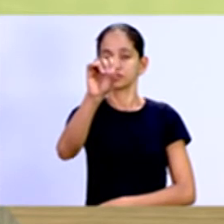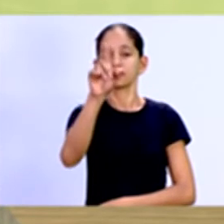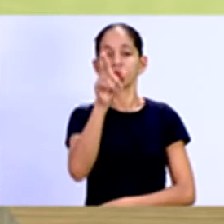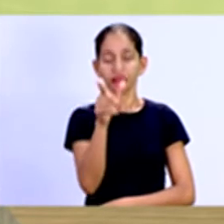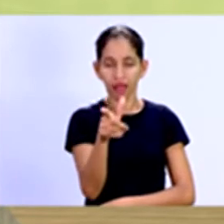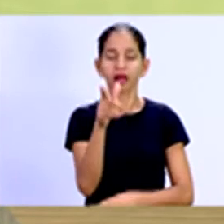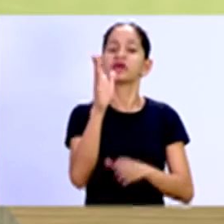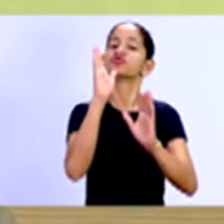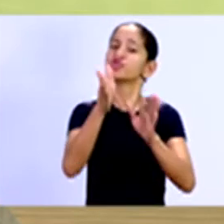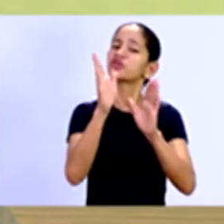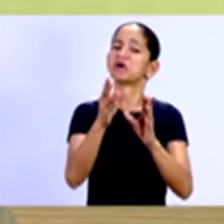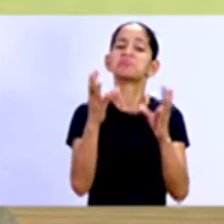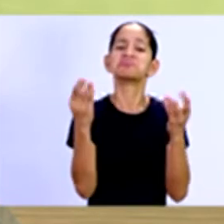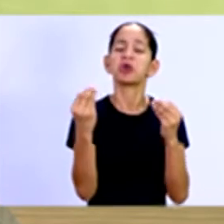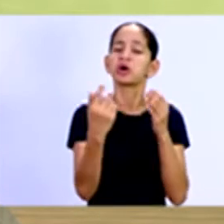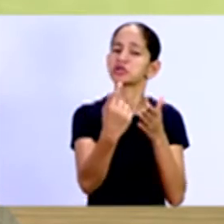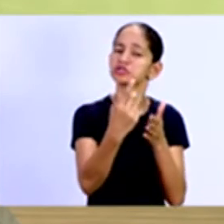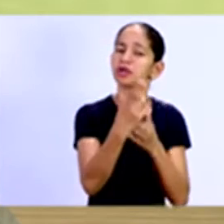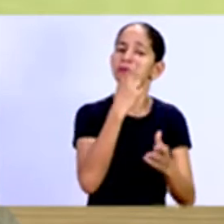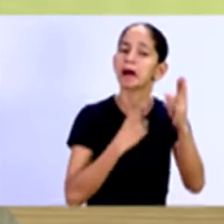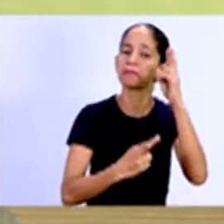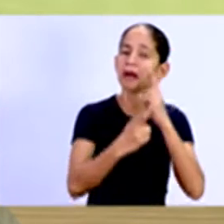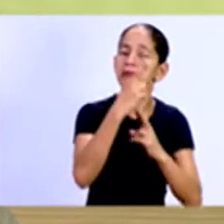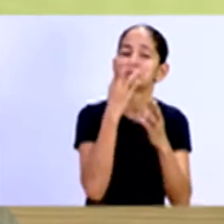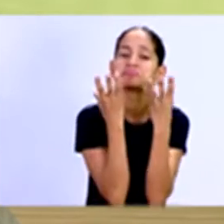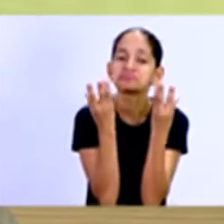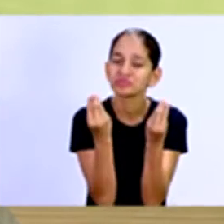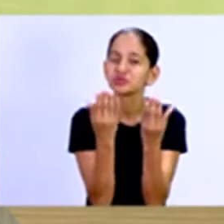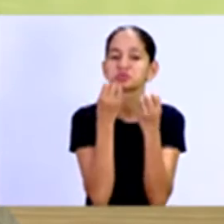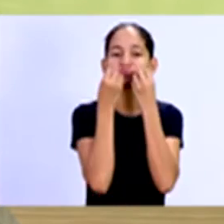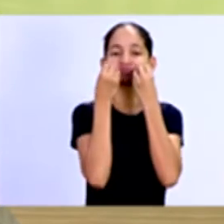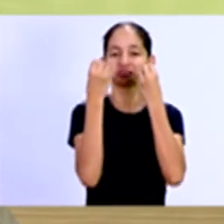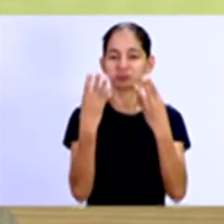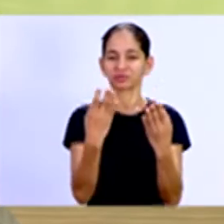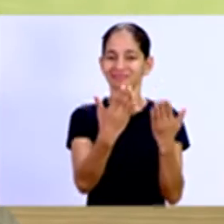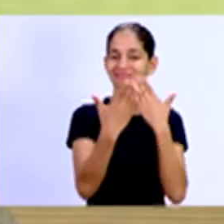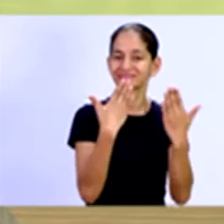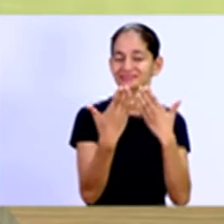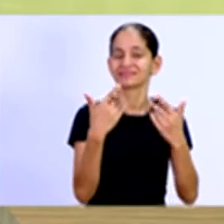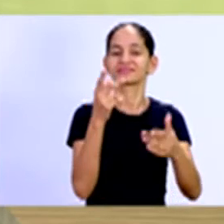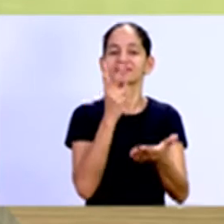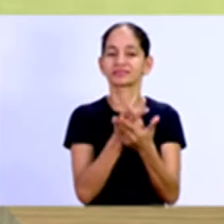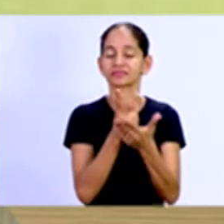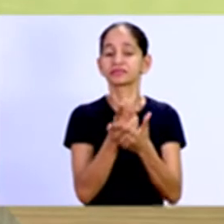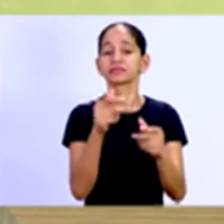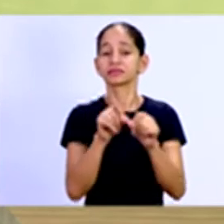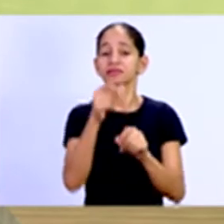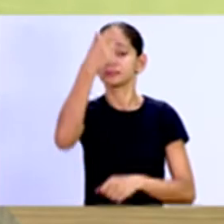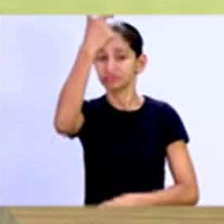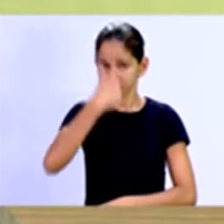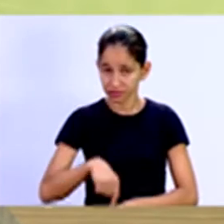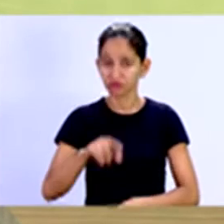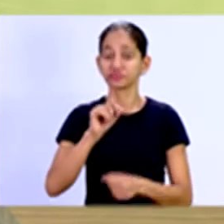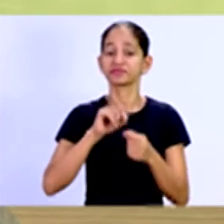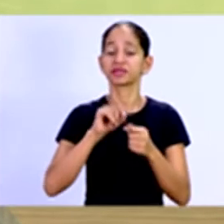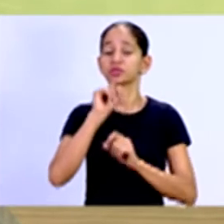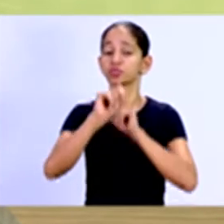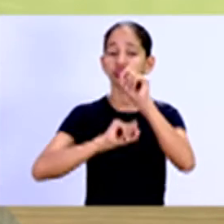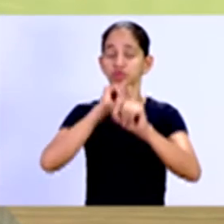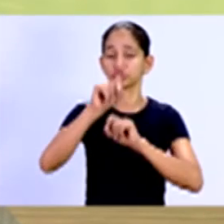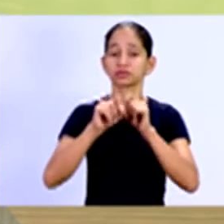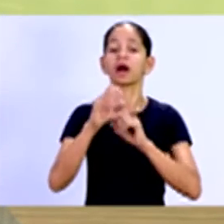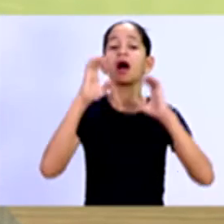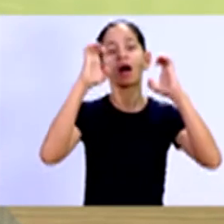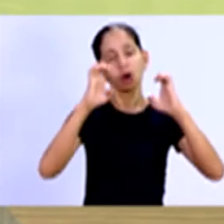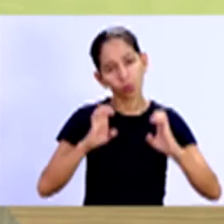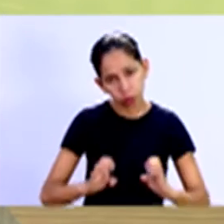já participou em várias questões aqui, mas ele continua participando, isso é muito importante também. O indivíduo age de acordo com os princípios